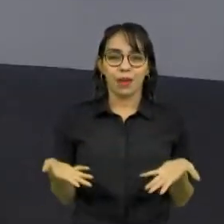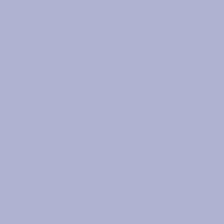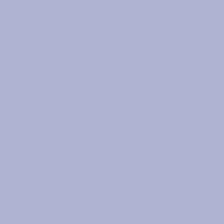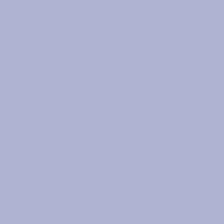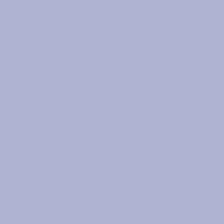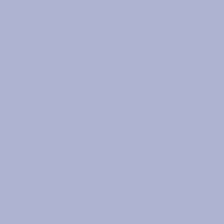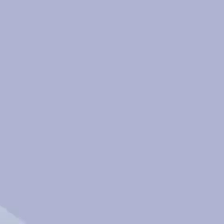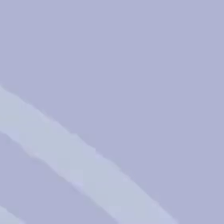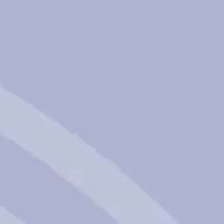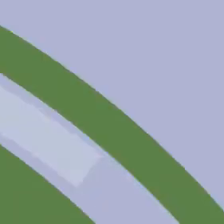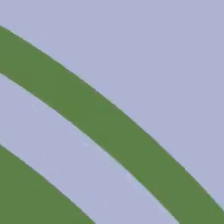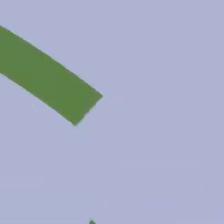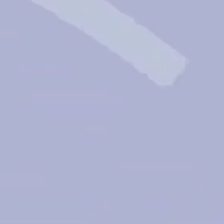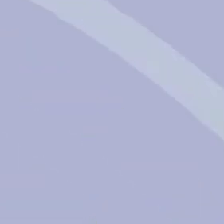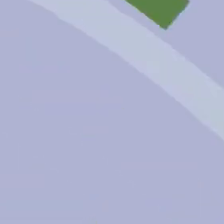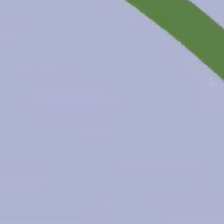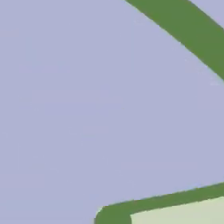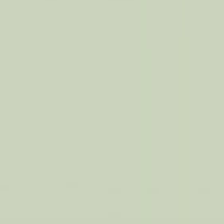Assembleia.